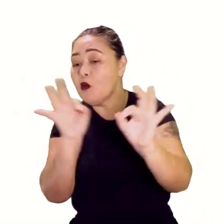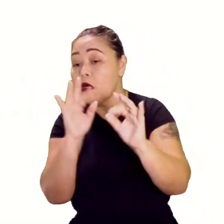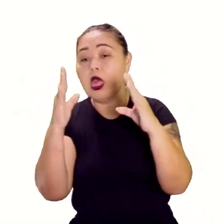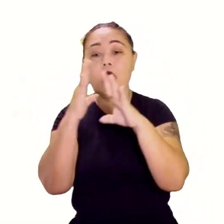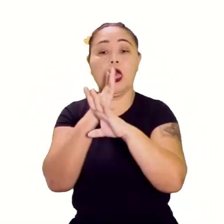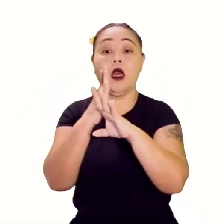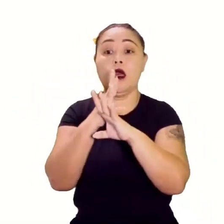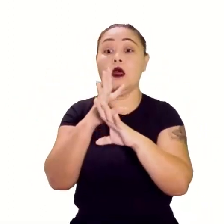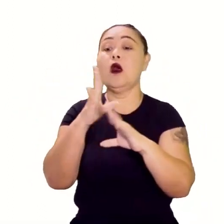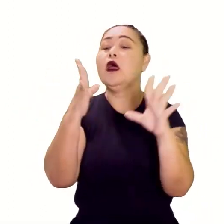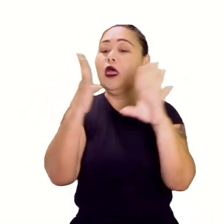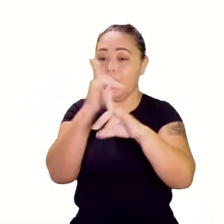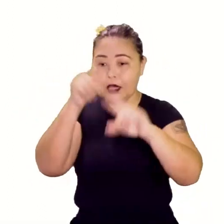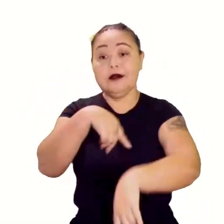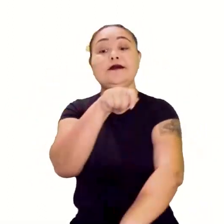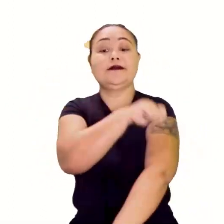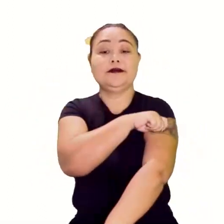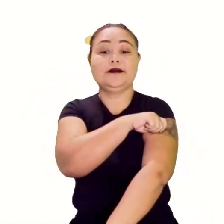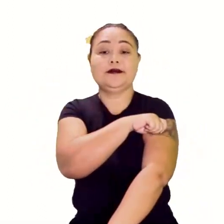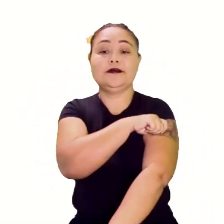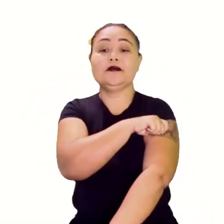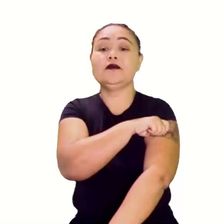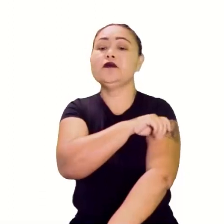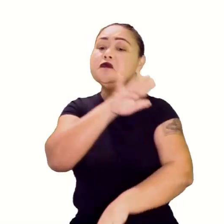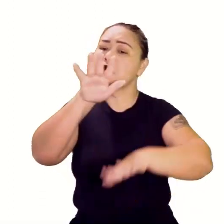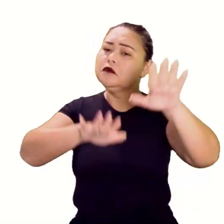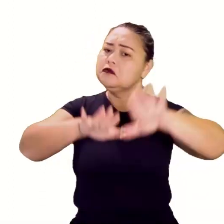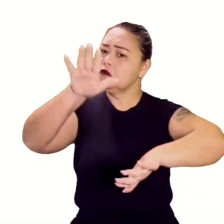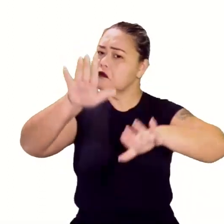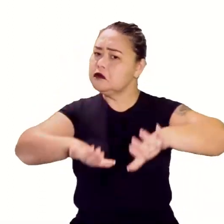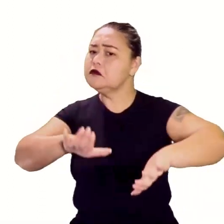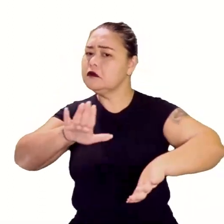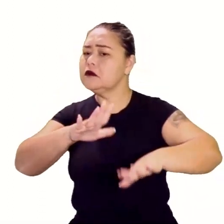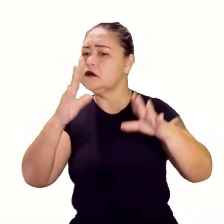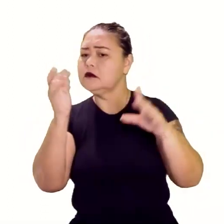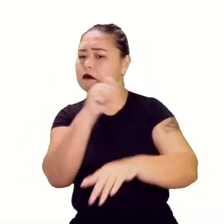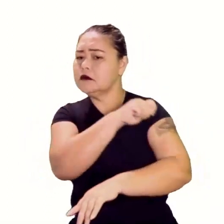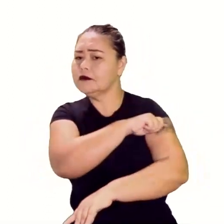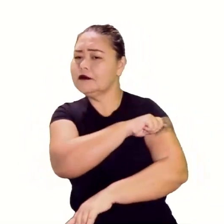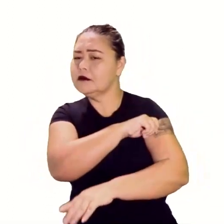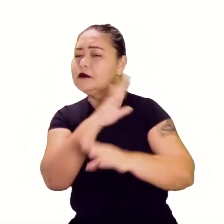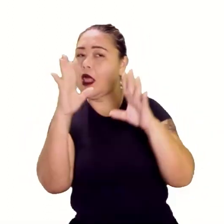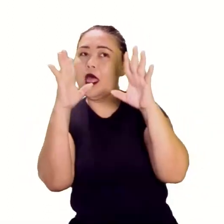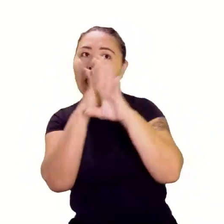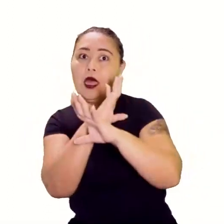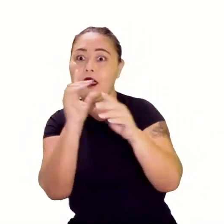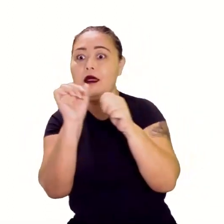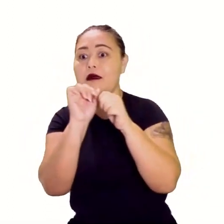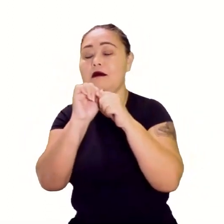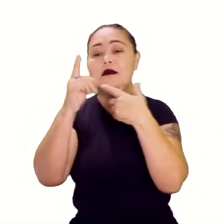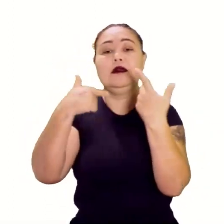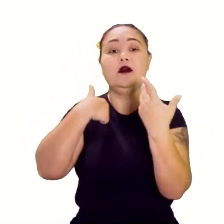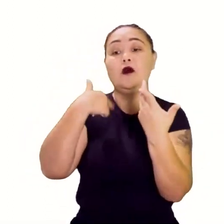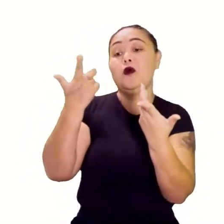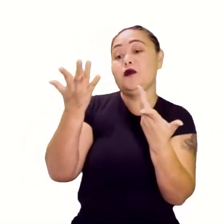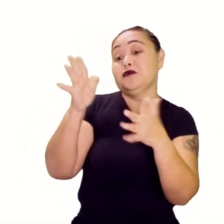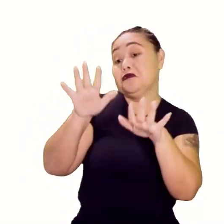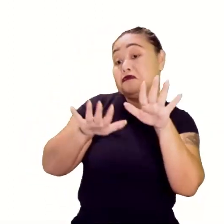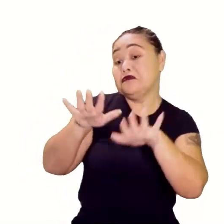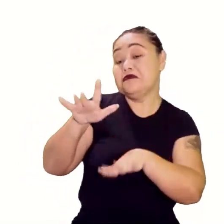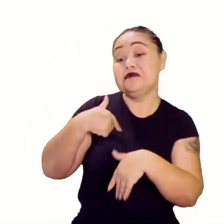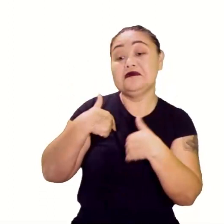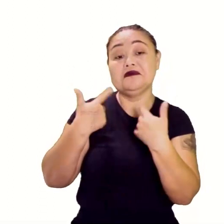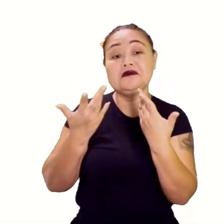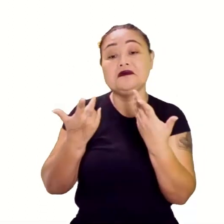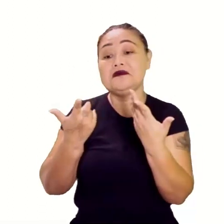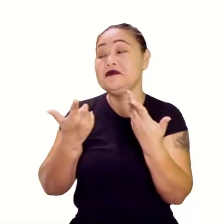é distraído, todo distraído é aluno, ou alguns alunos são distraídos. Ou alguns distraídos são alunos.